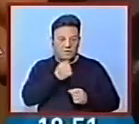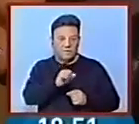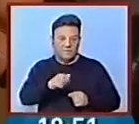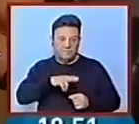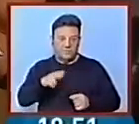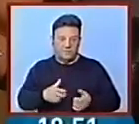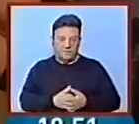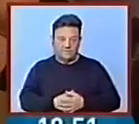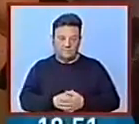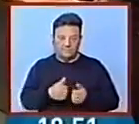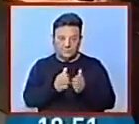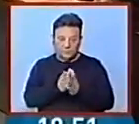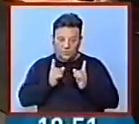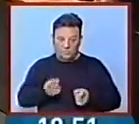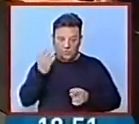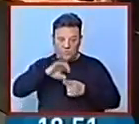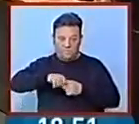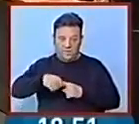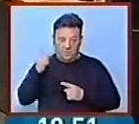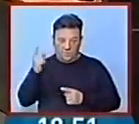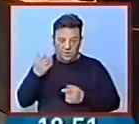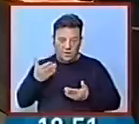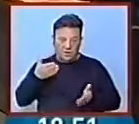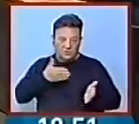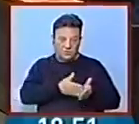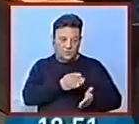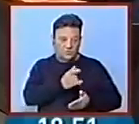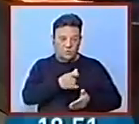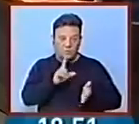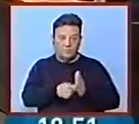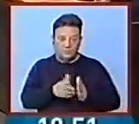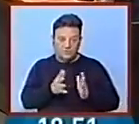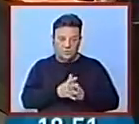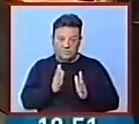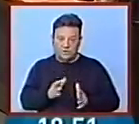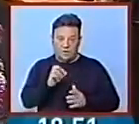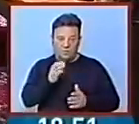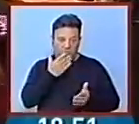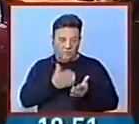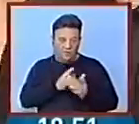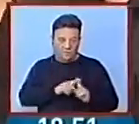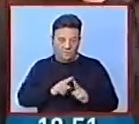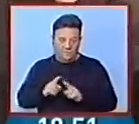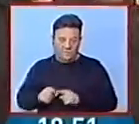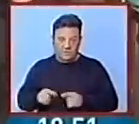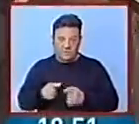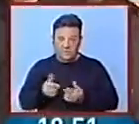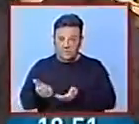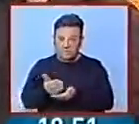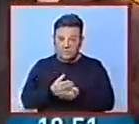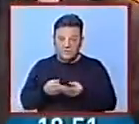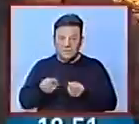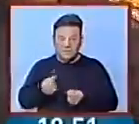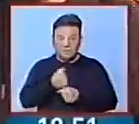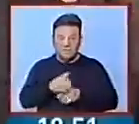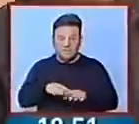Portugal. Tudo começou no Minho, mas agora que chegou ao Sul, o projeto soma já 8 volumes. A recolha do material